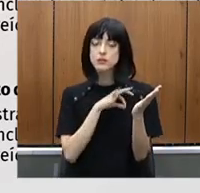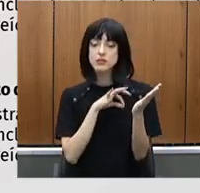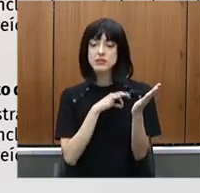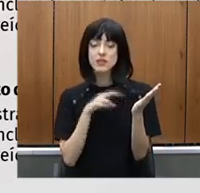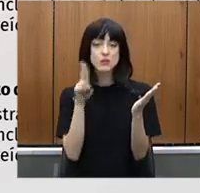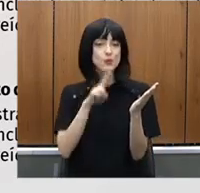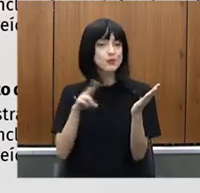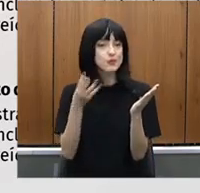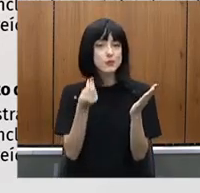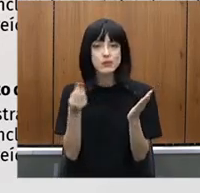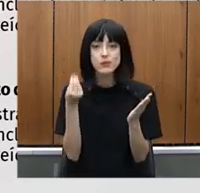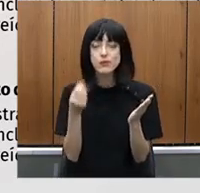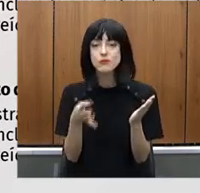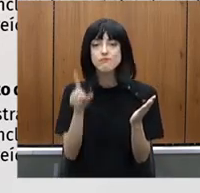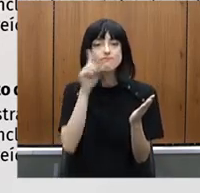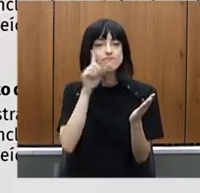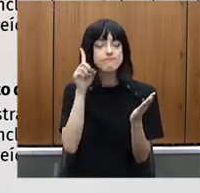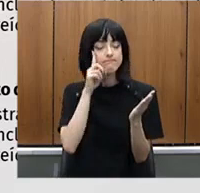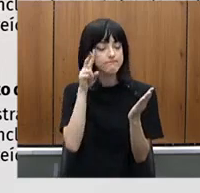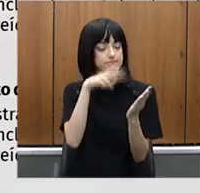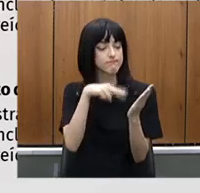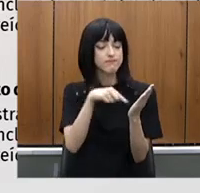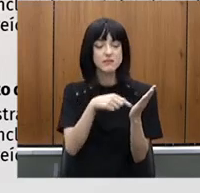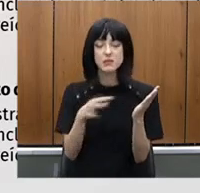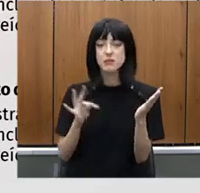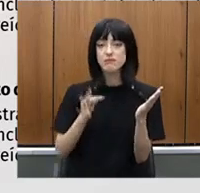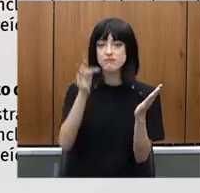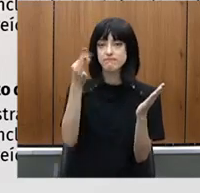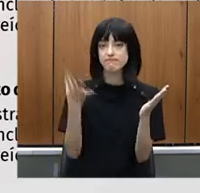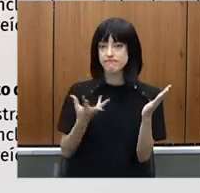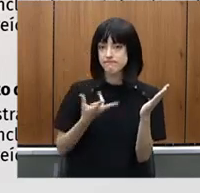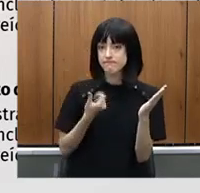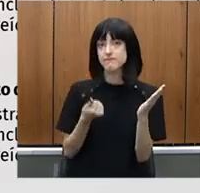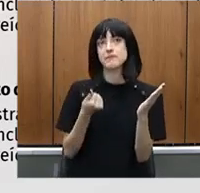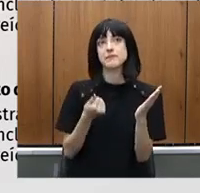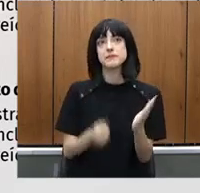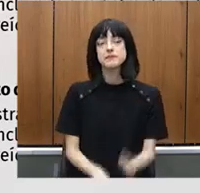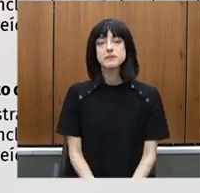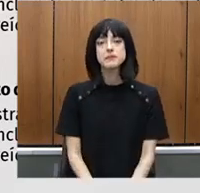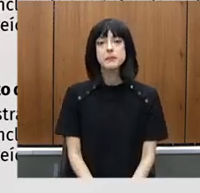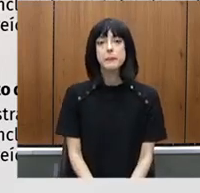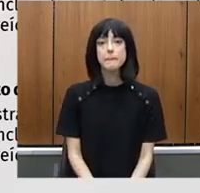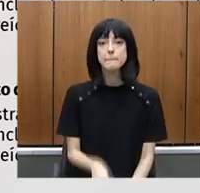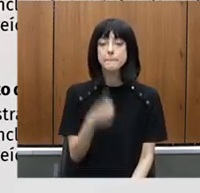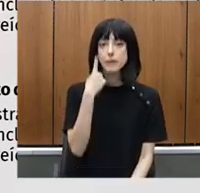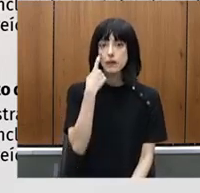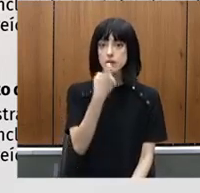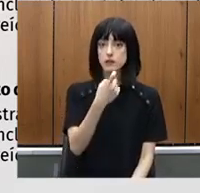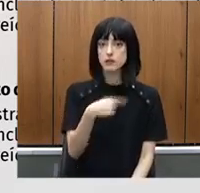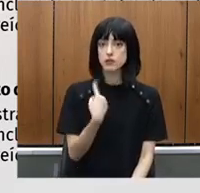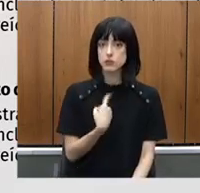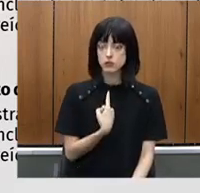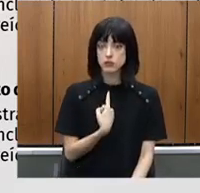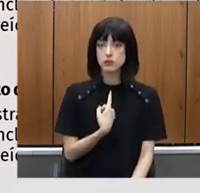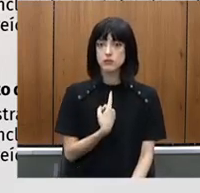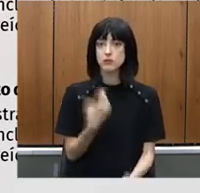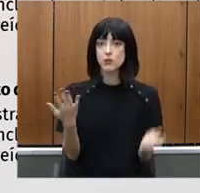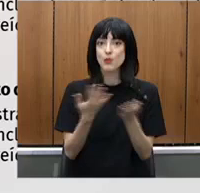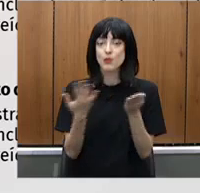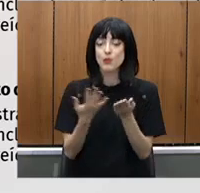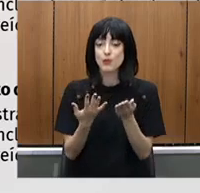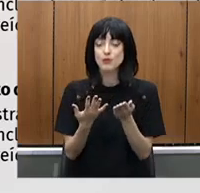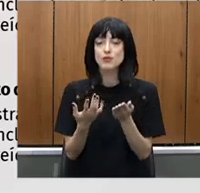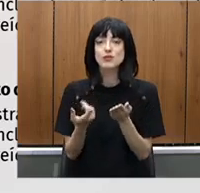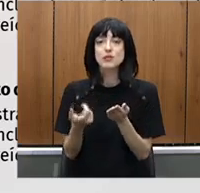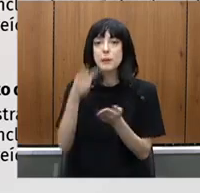mas essa O interessante é que nós já temos hoje dos fazendeiros aí ó mais